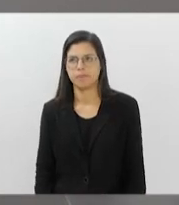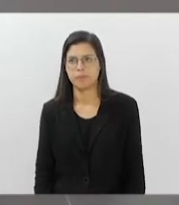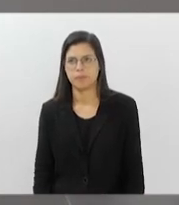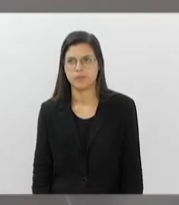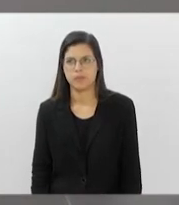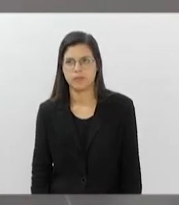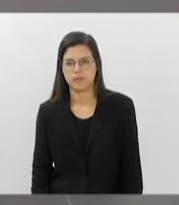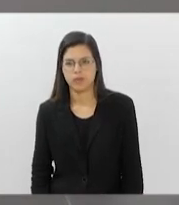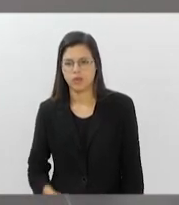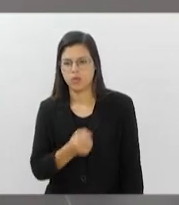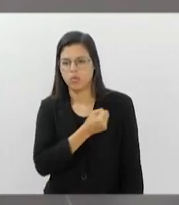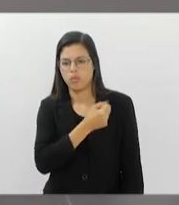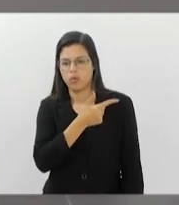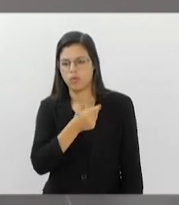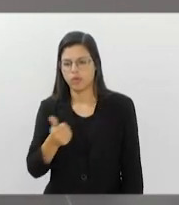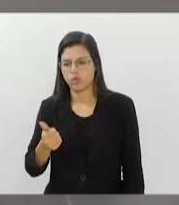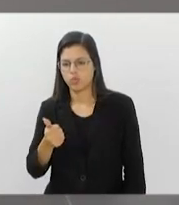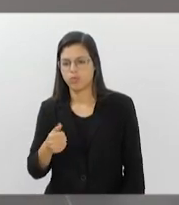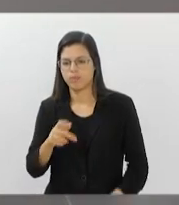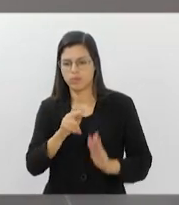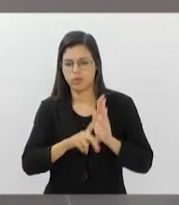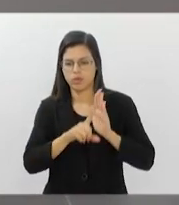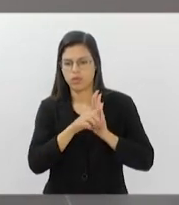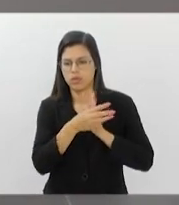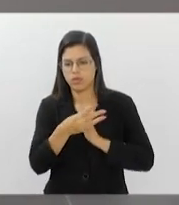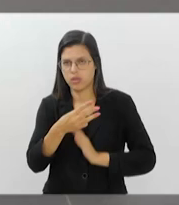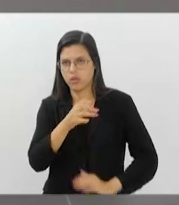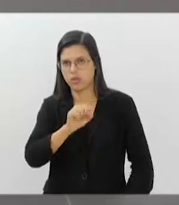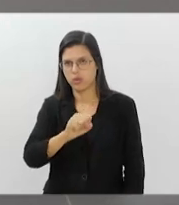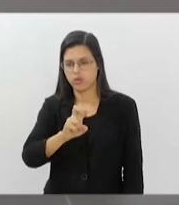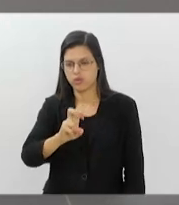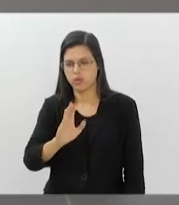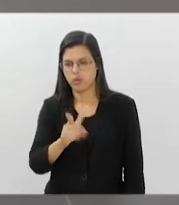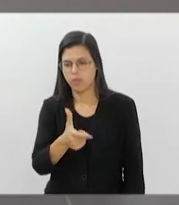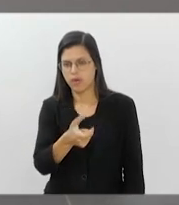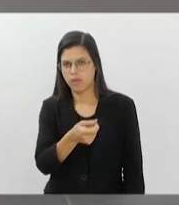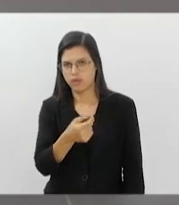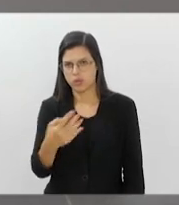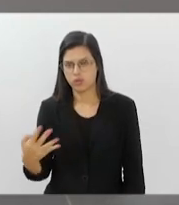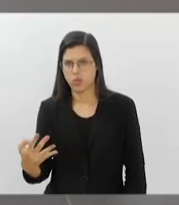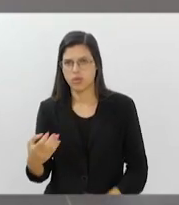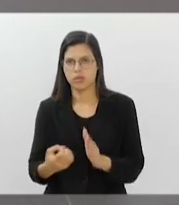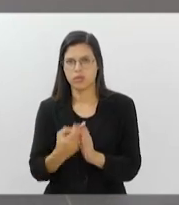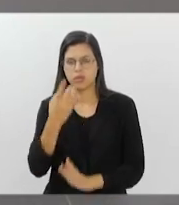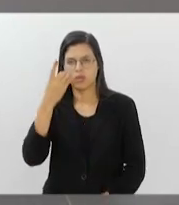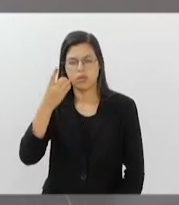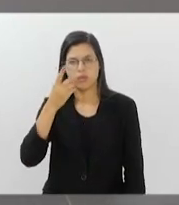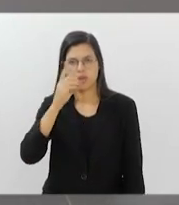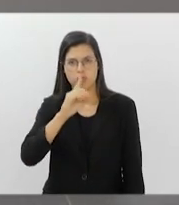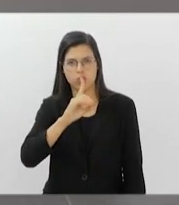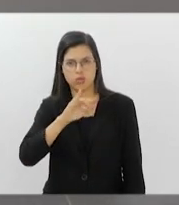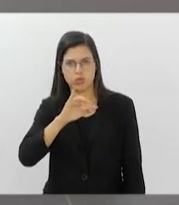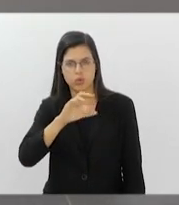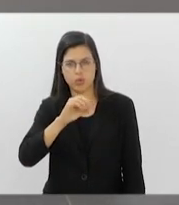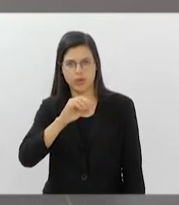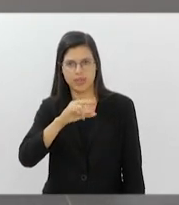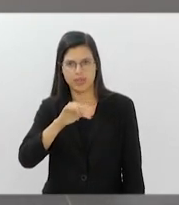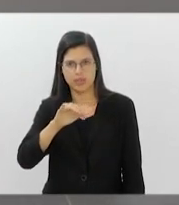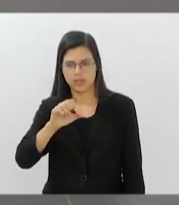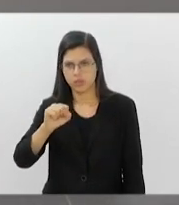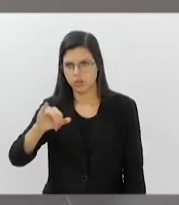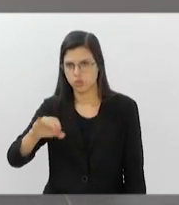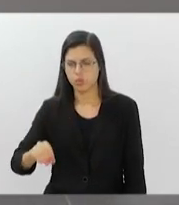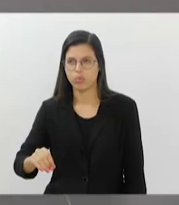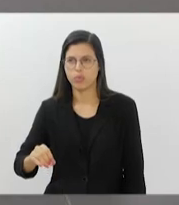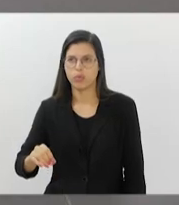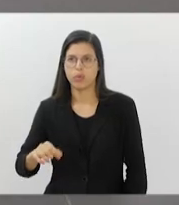Quem vai para o 21 da pauta? Projeto de lei 3385 de 24, de autoria do deputado Dionísio Lins, que